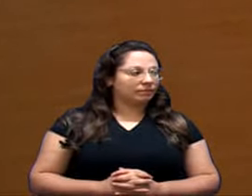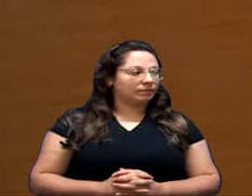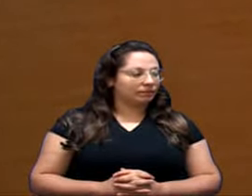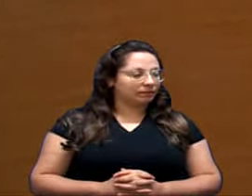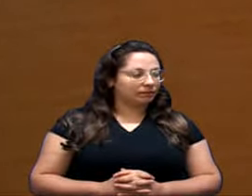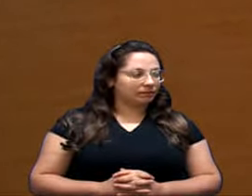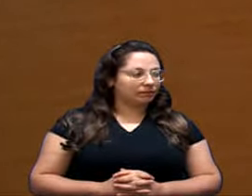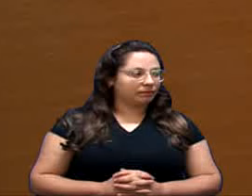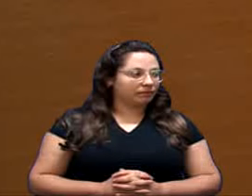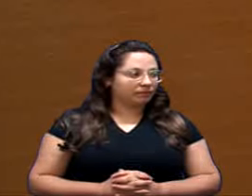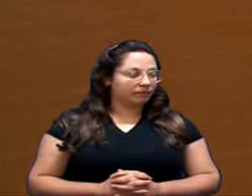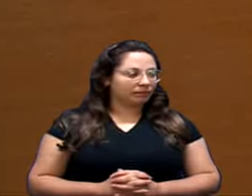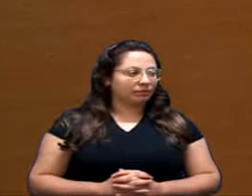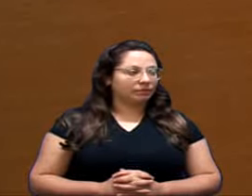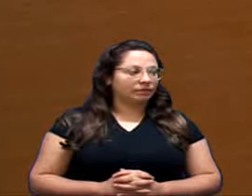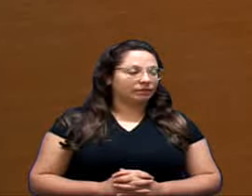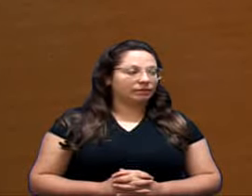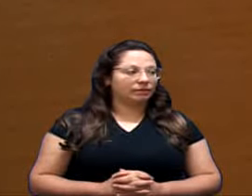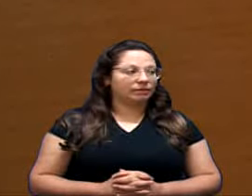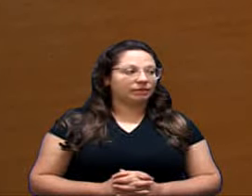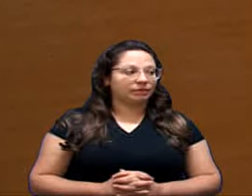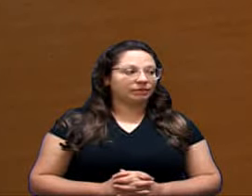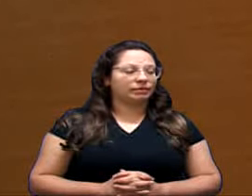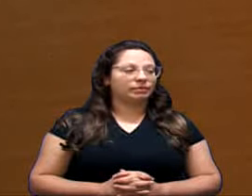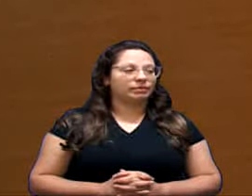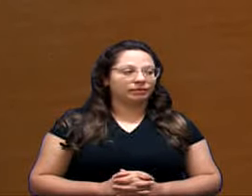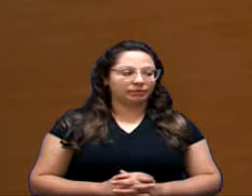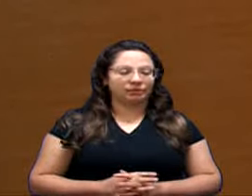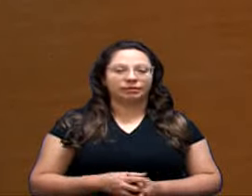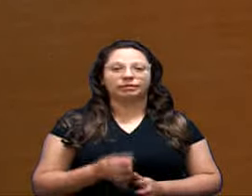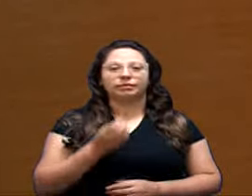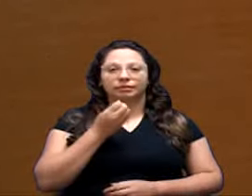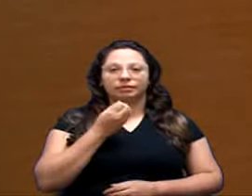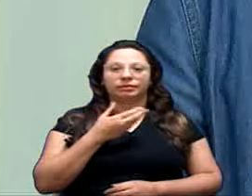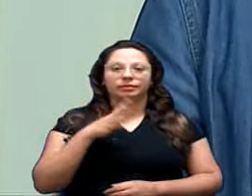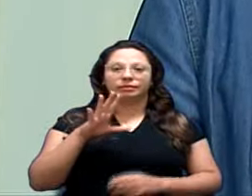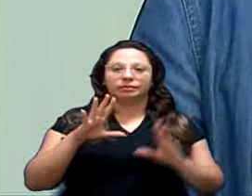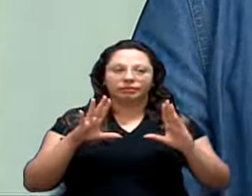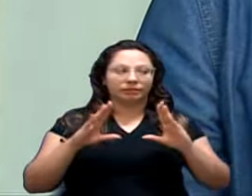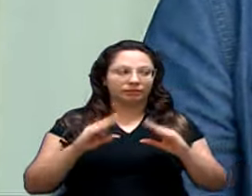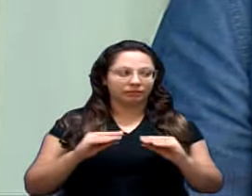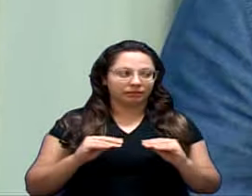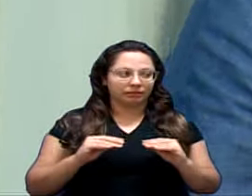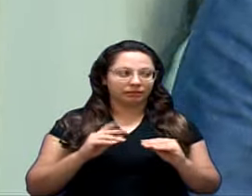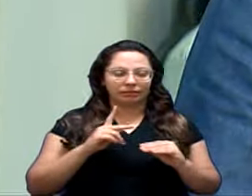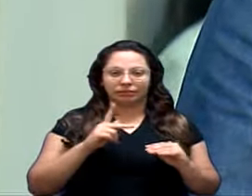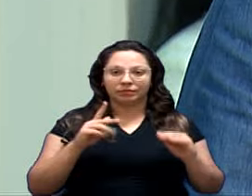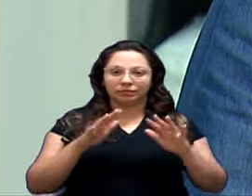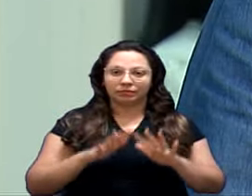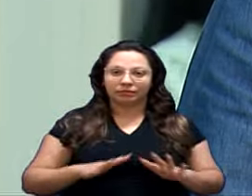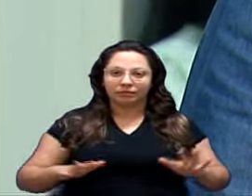só bom bem agora sim boa noite a todas e todos